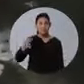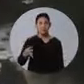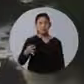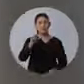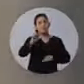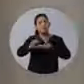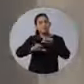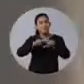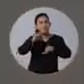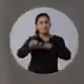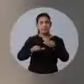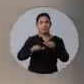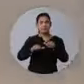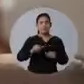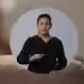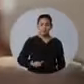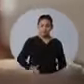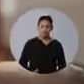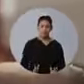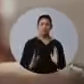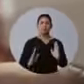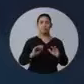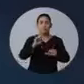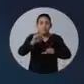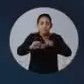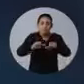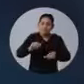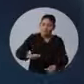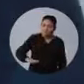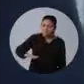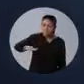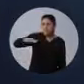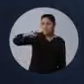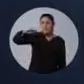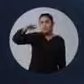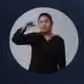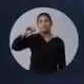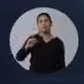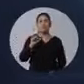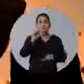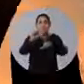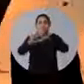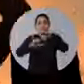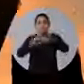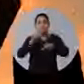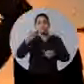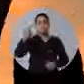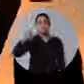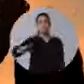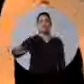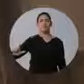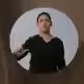é a mudança. A gente muda quando nasce, a gente muda quando cresce, a gente muda quando